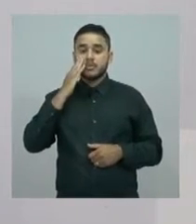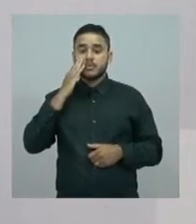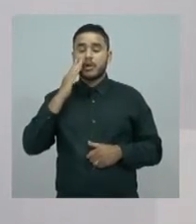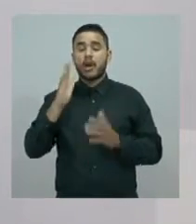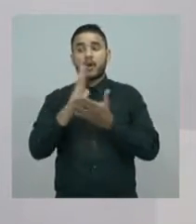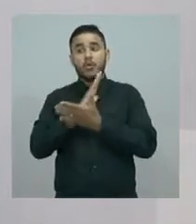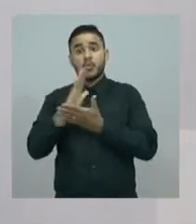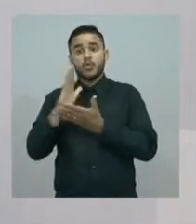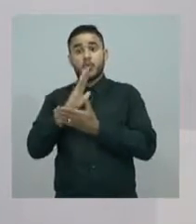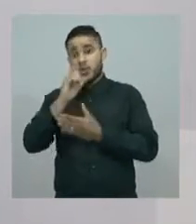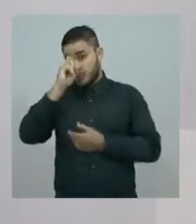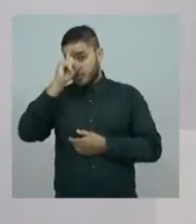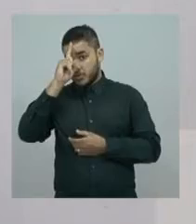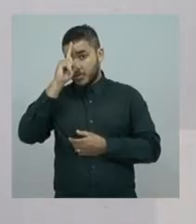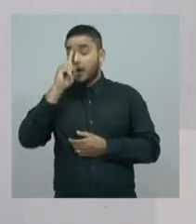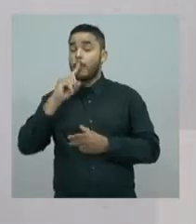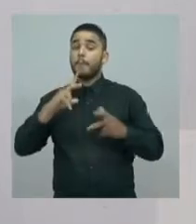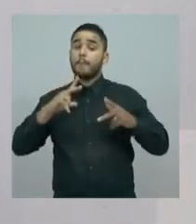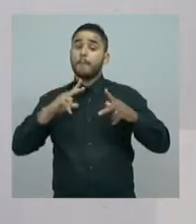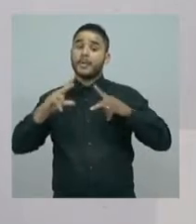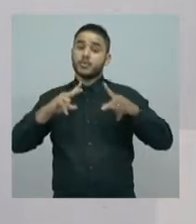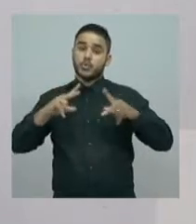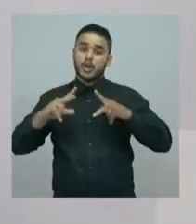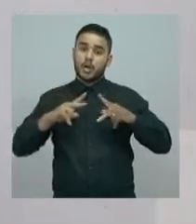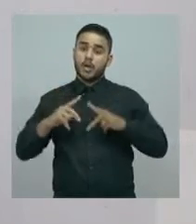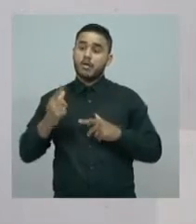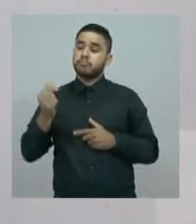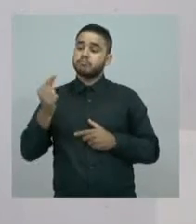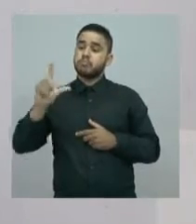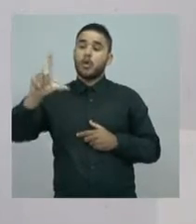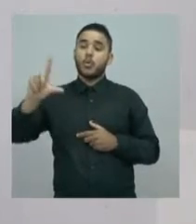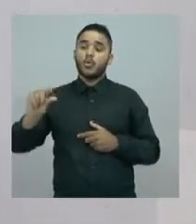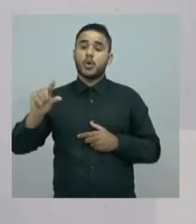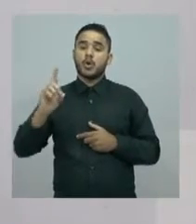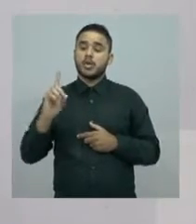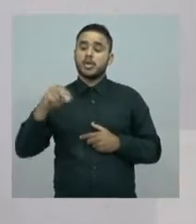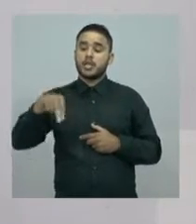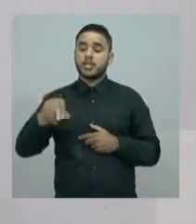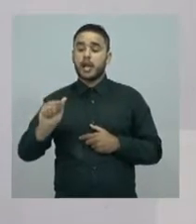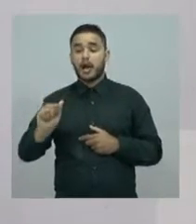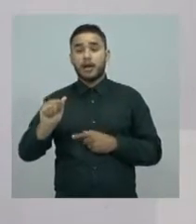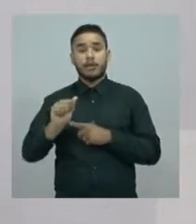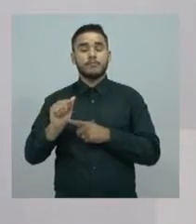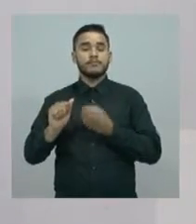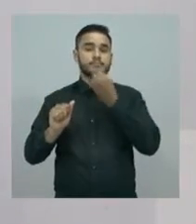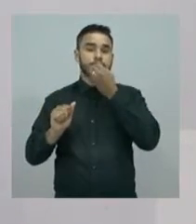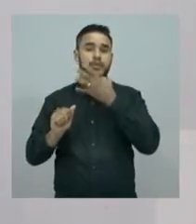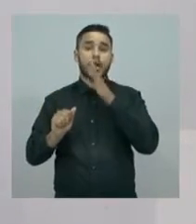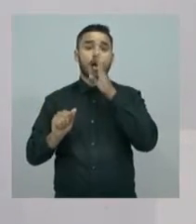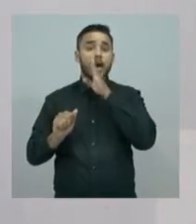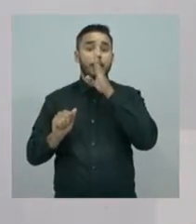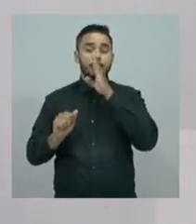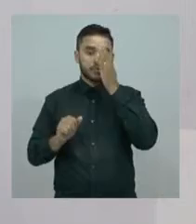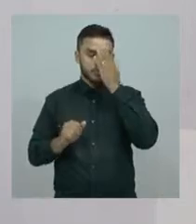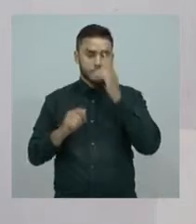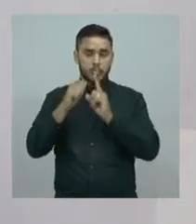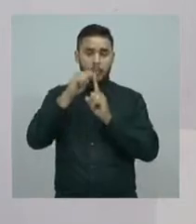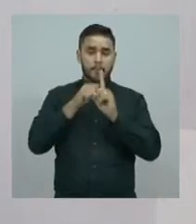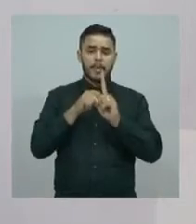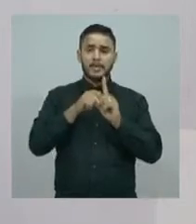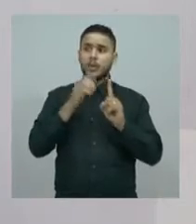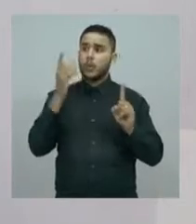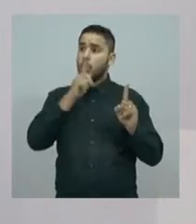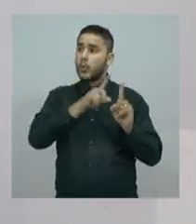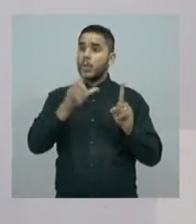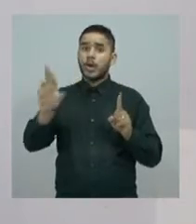baixo para sair bem mais rápido o resultado do exame de DNA. E dentro de um mês pode estar resolvida aquela